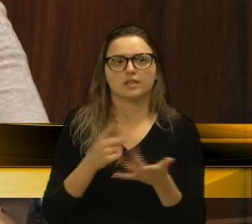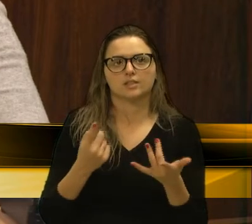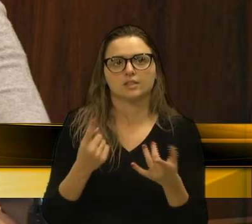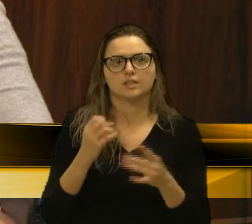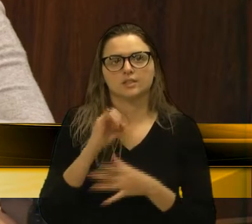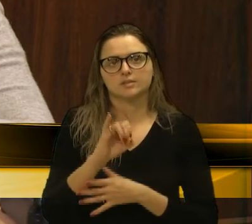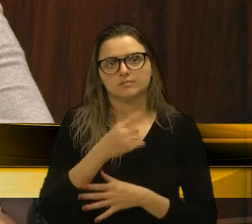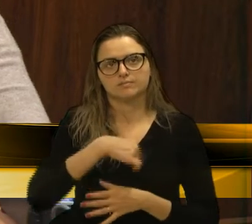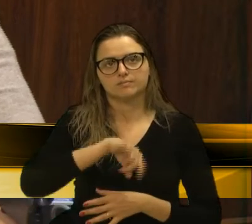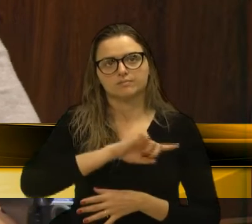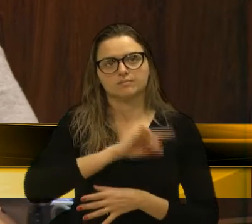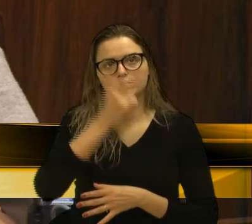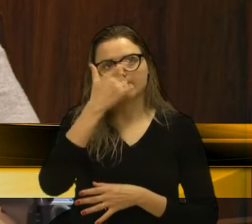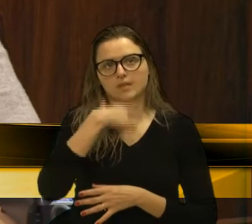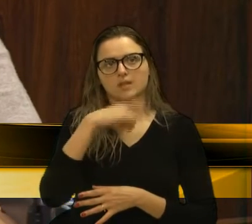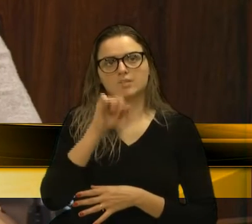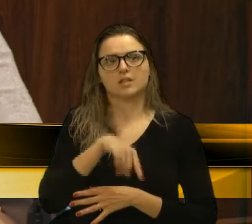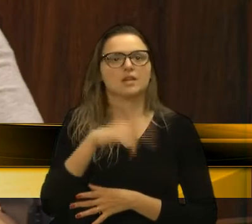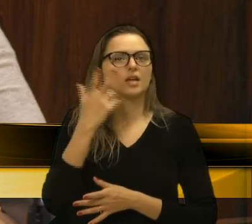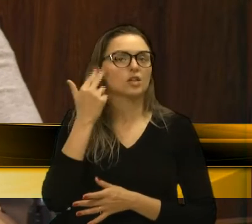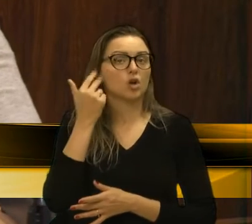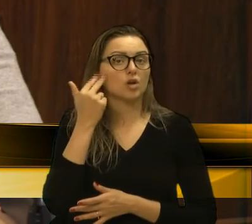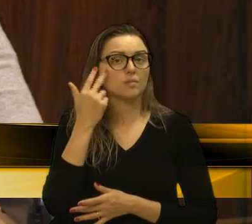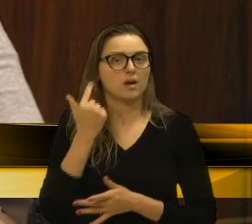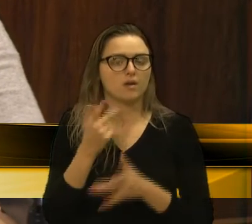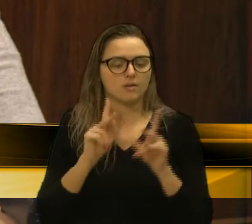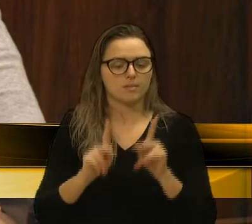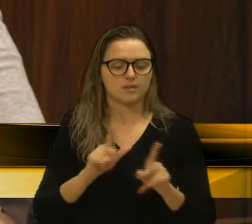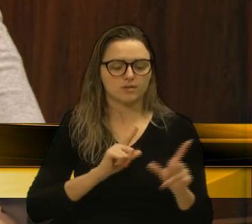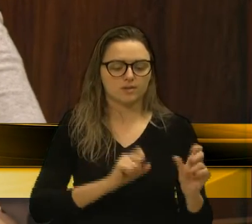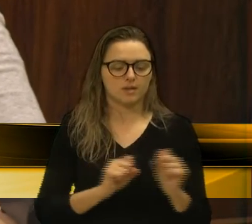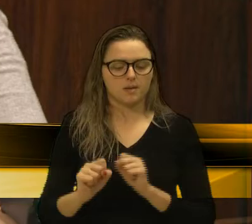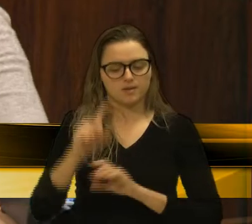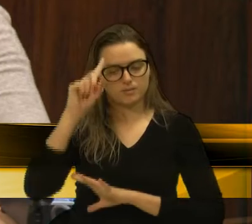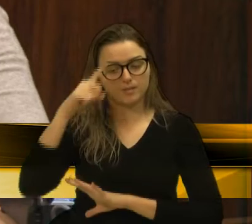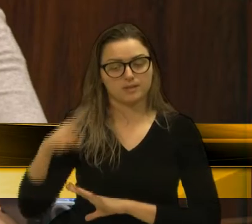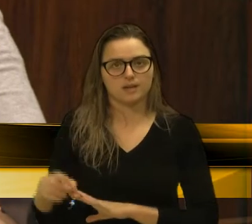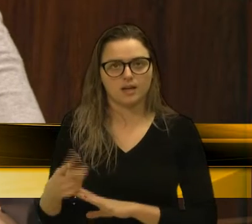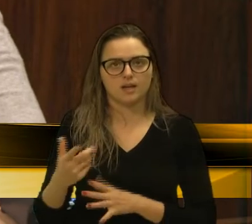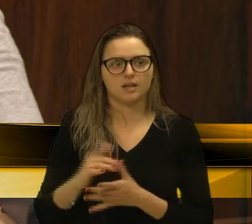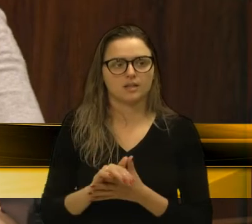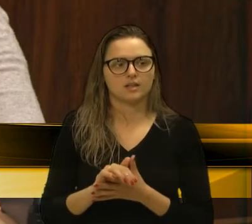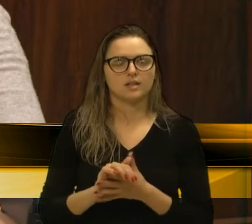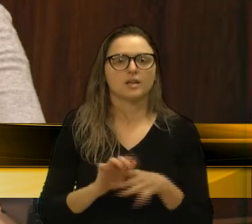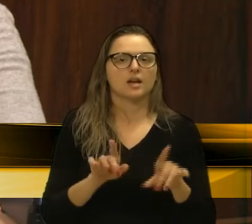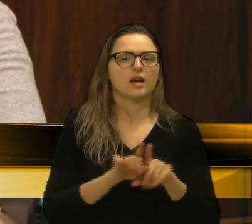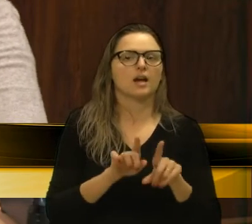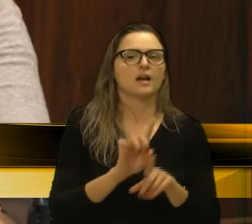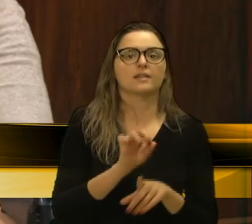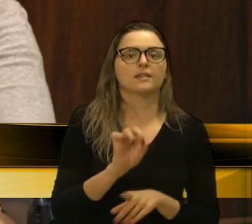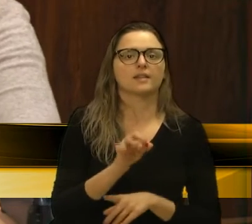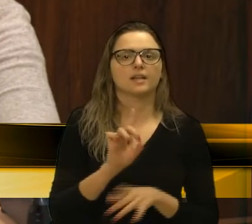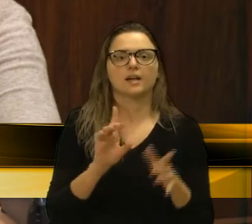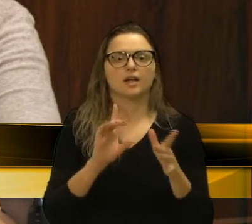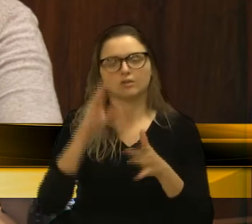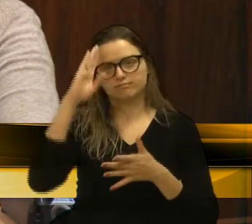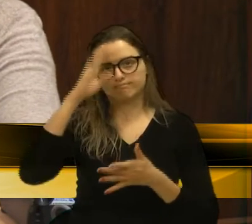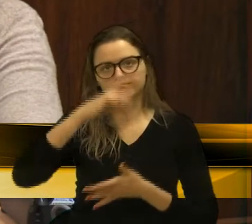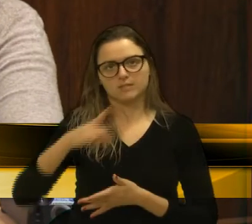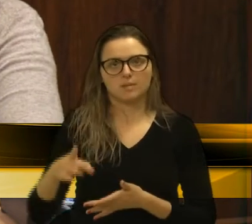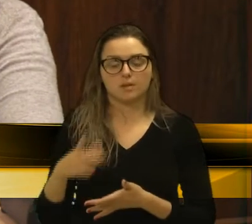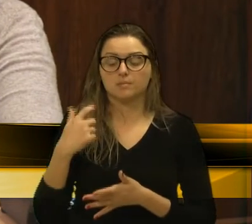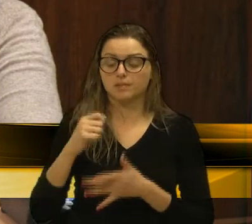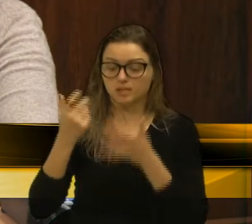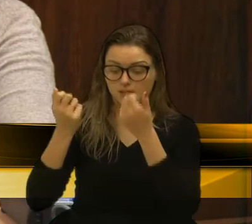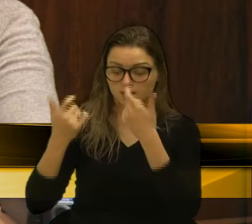gente vai começar a achar que é normal, né? O autoritarismo, a não democracia, né? Então, a gente precisa realmente falar sobre